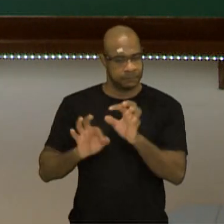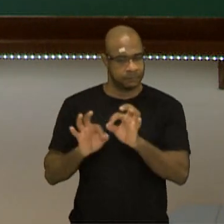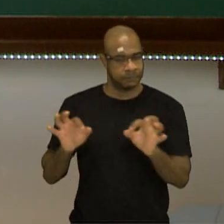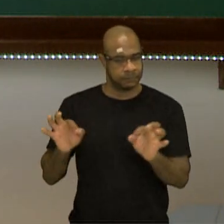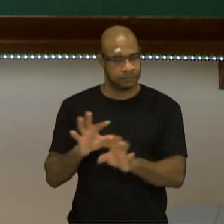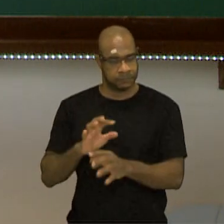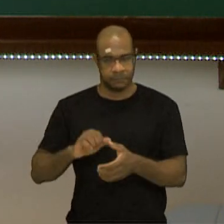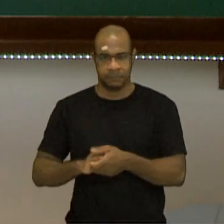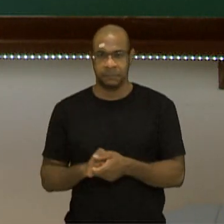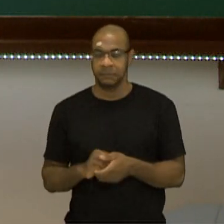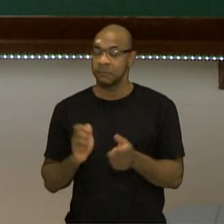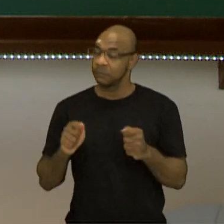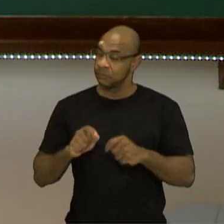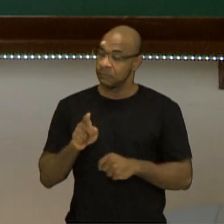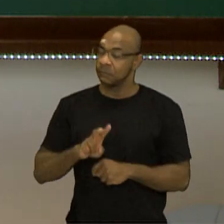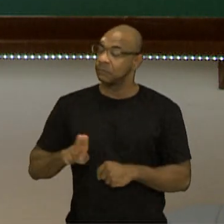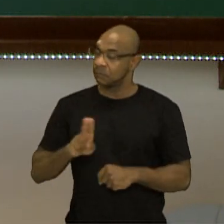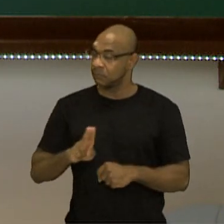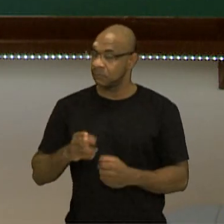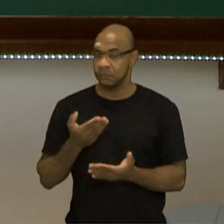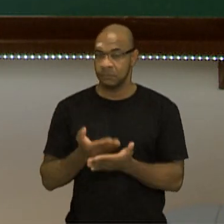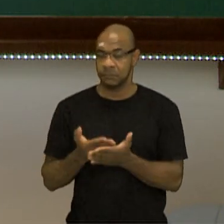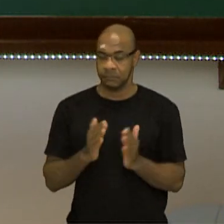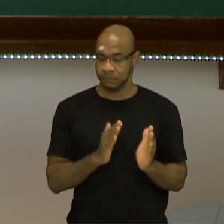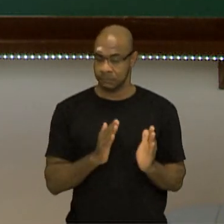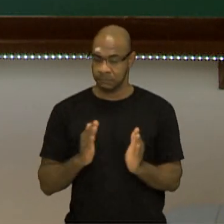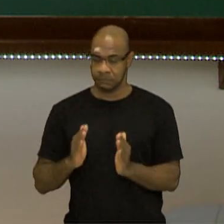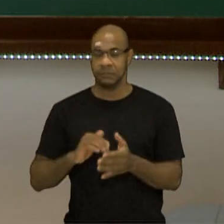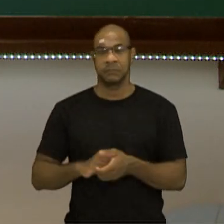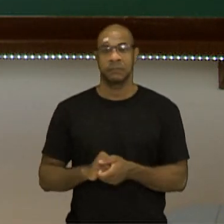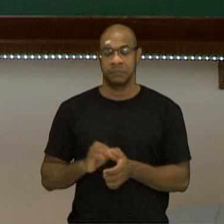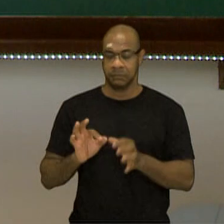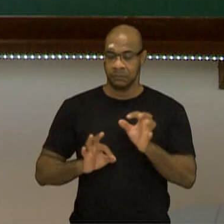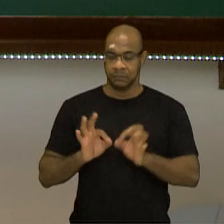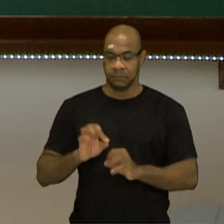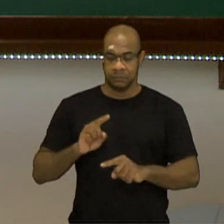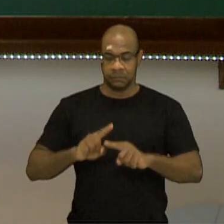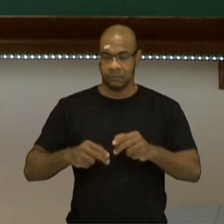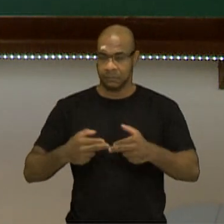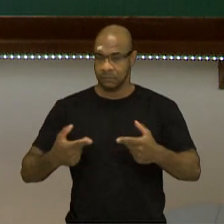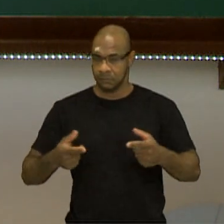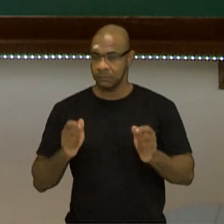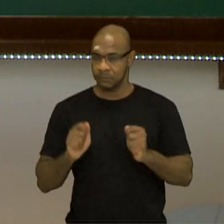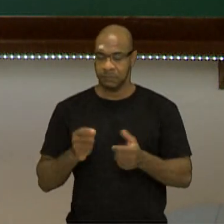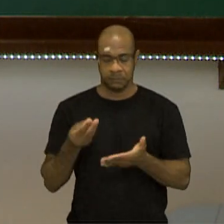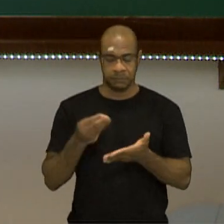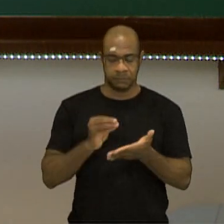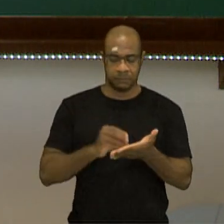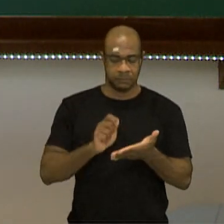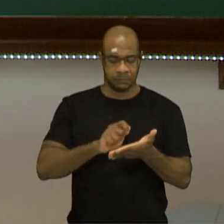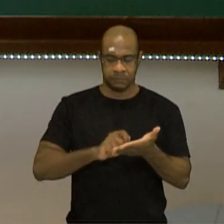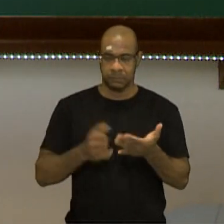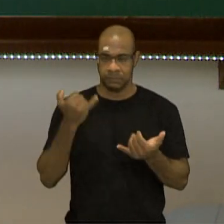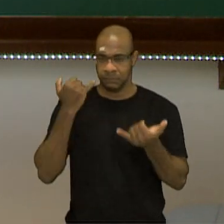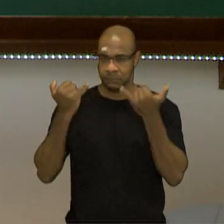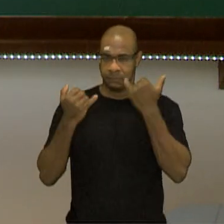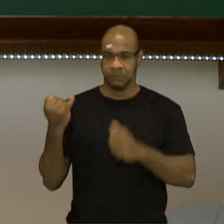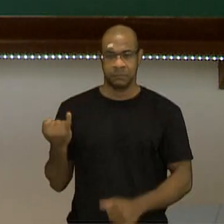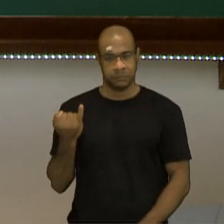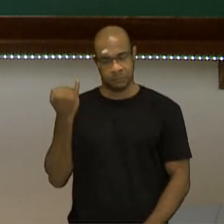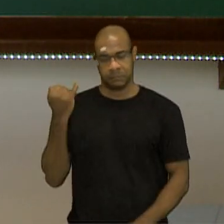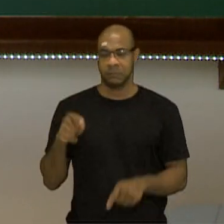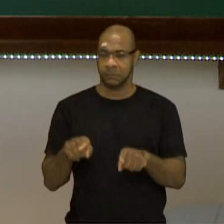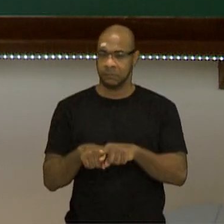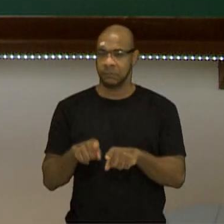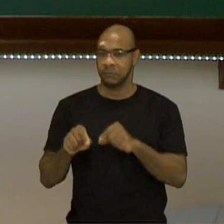pode ser que você use durante a aula. Organize seu material para que você possa registrar aí as informações que são importantes e